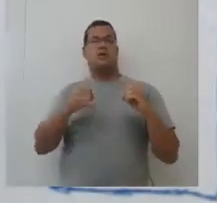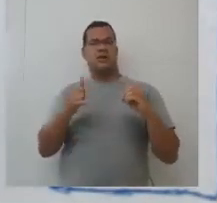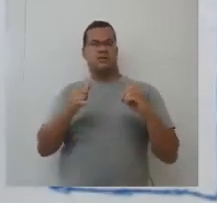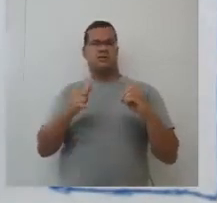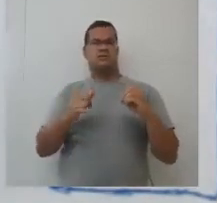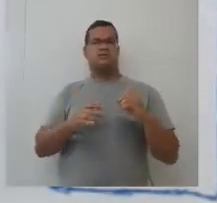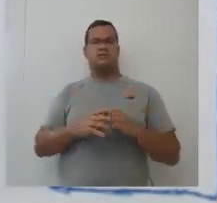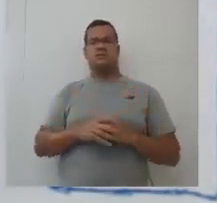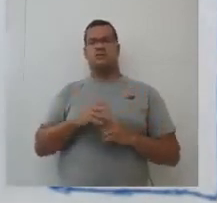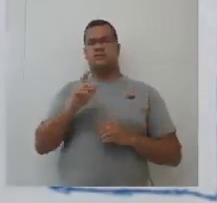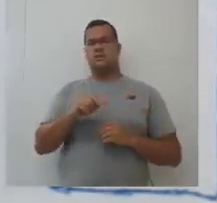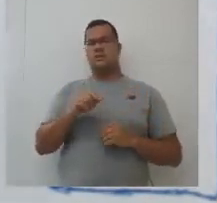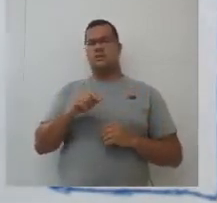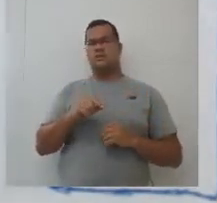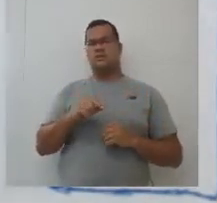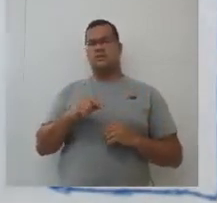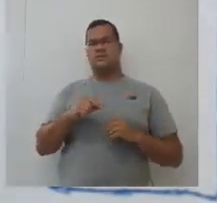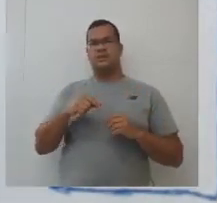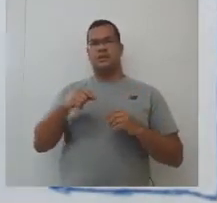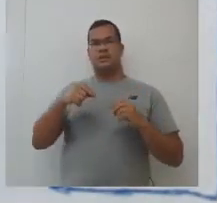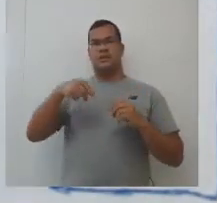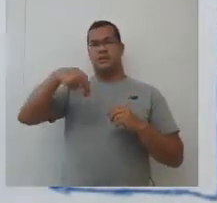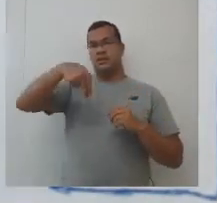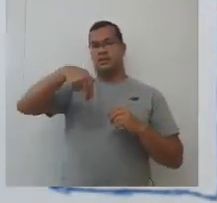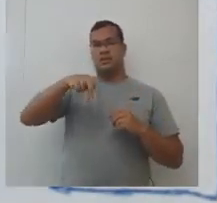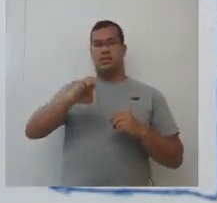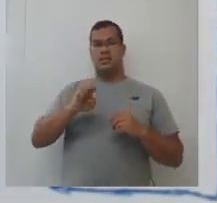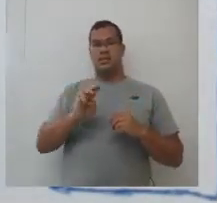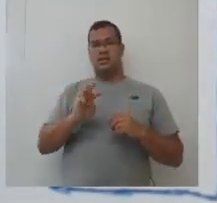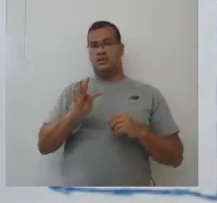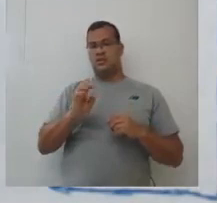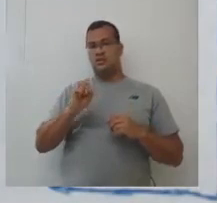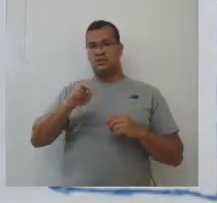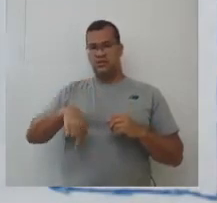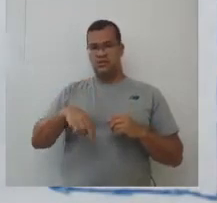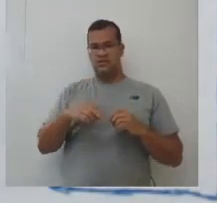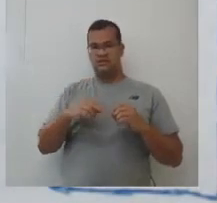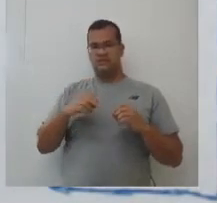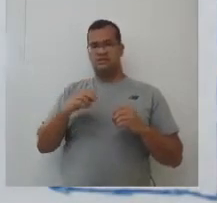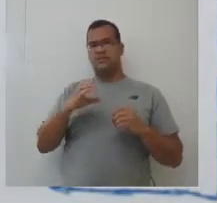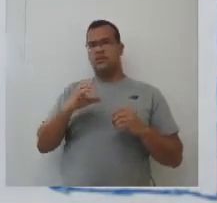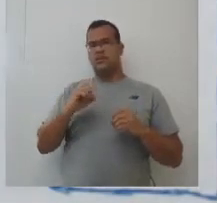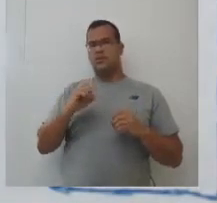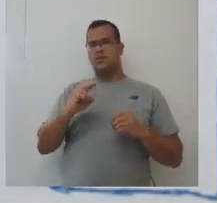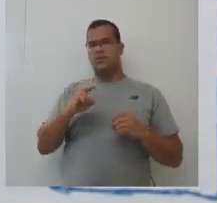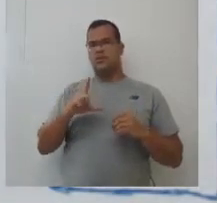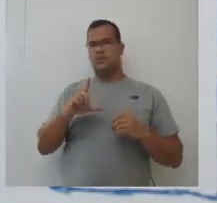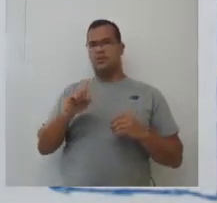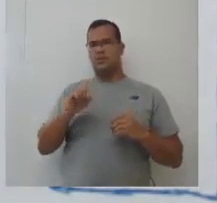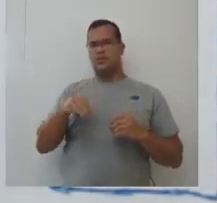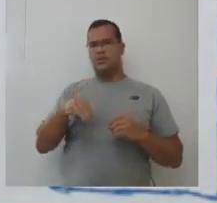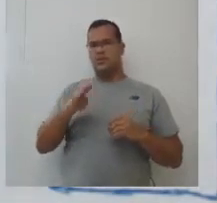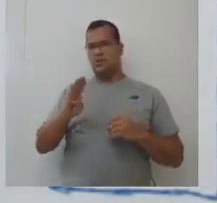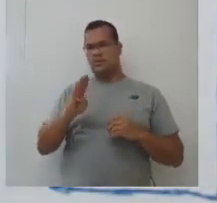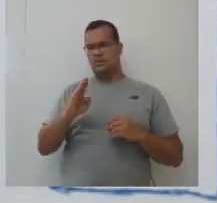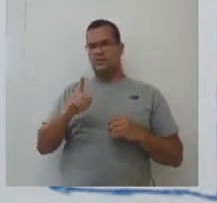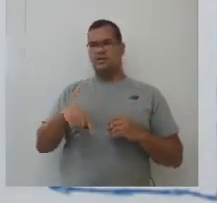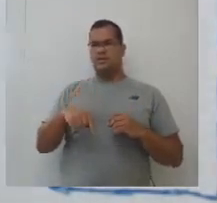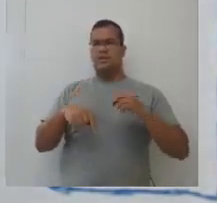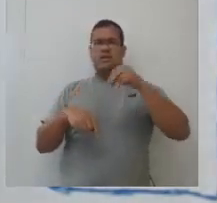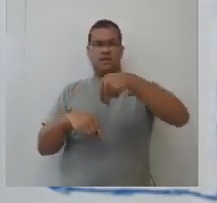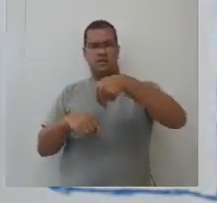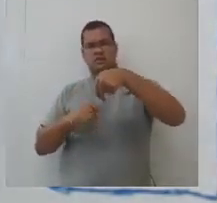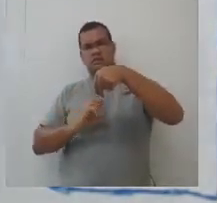a unidade de força é Newton, a unidade de carga é Coulomb, e a unidade de campo, Newton